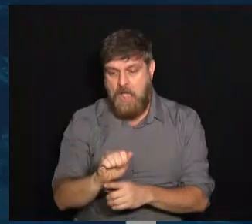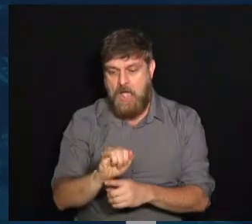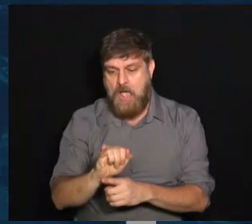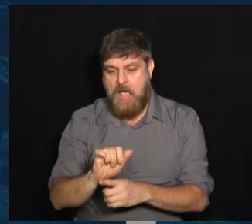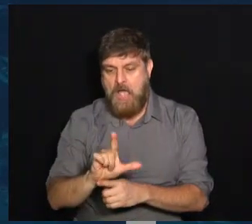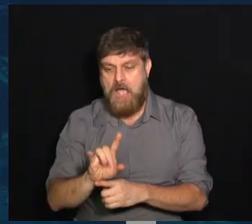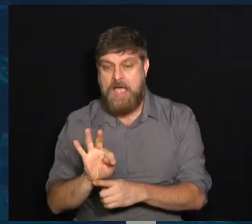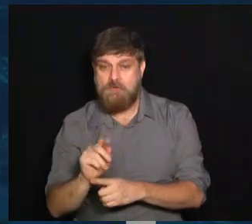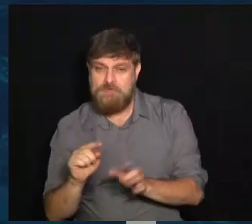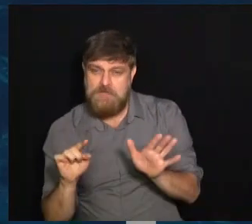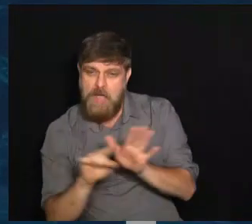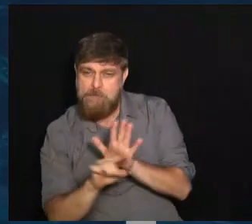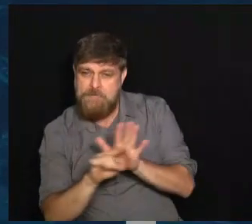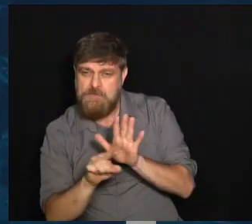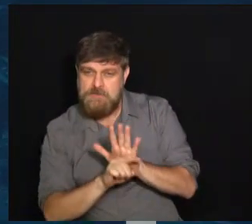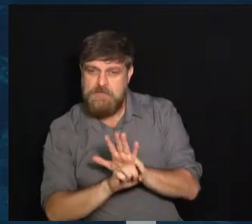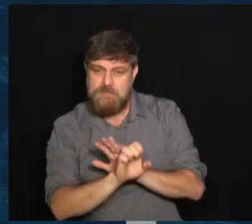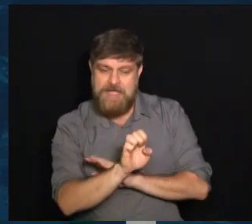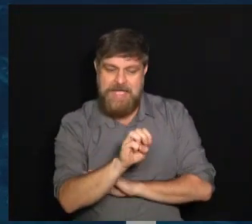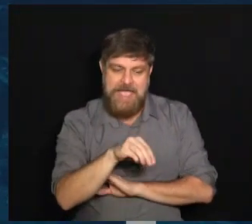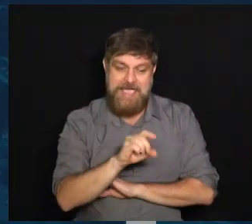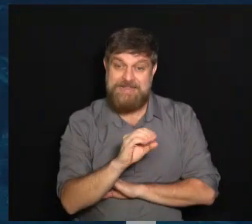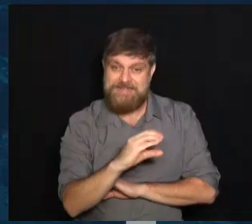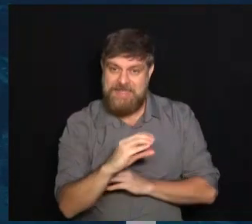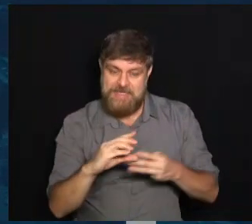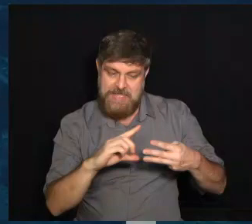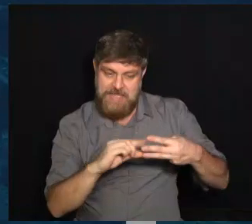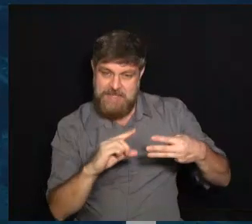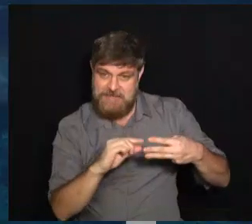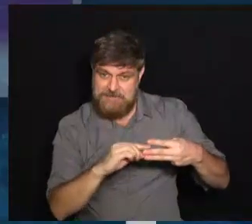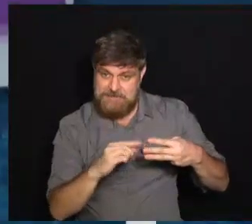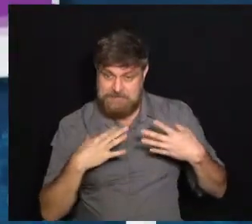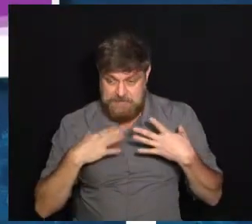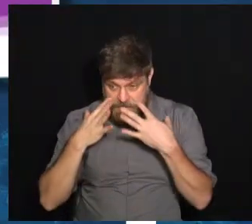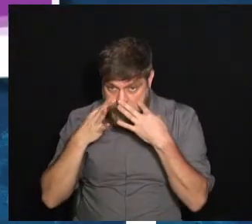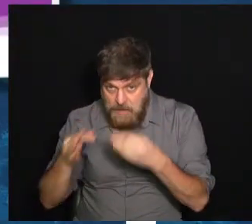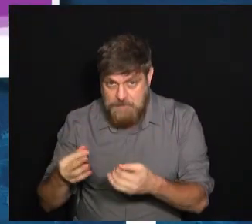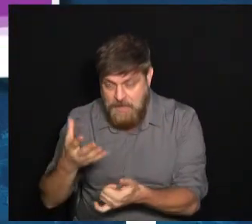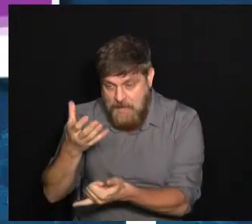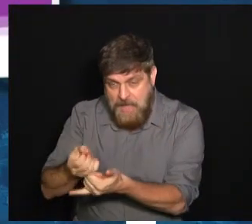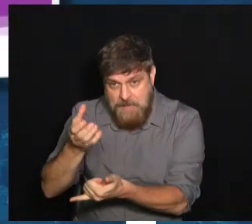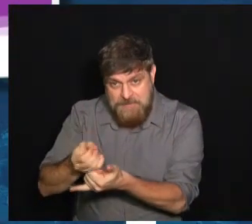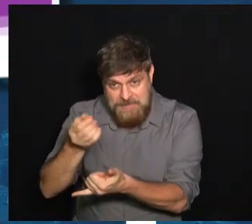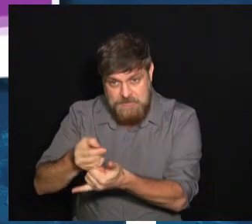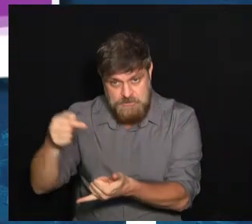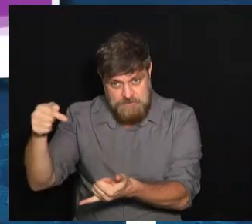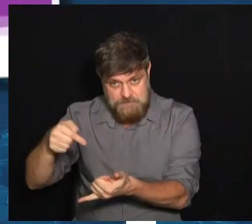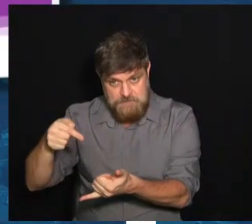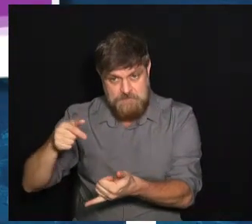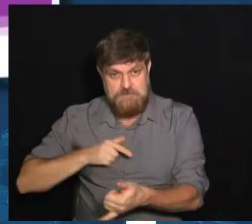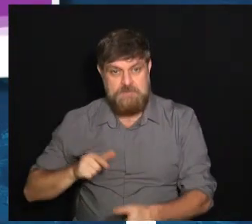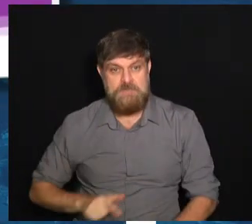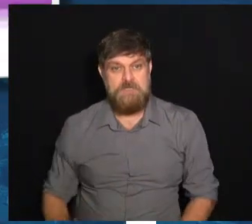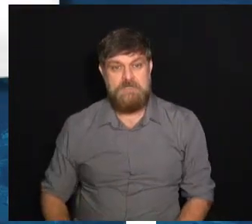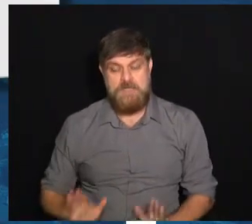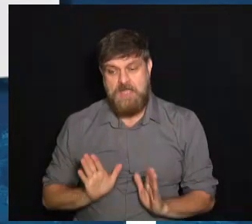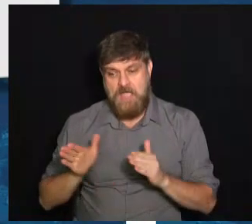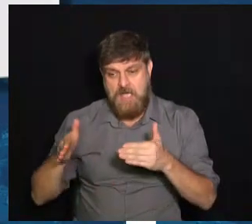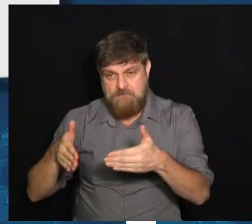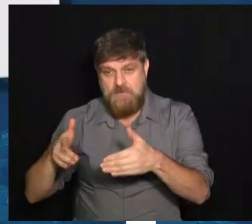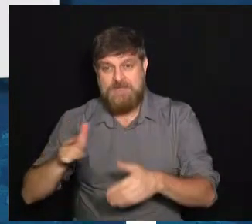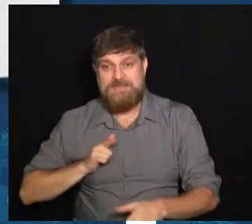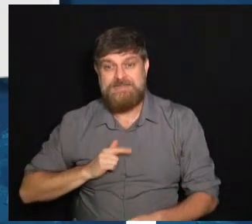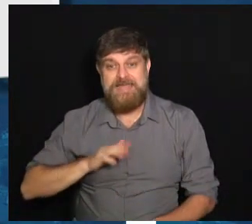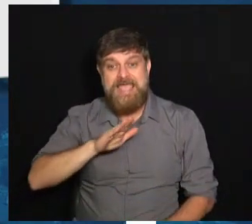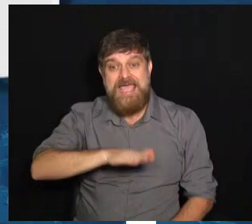INDEC, se ela está atenta à nova modalidade de aplicativo que vem tomando conta da cidade, um app que é focado em transporte